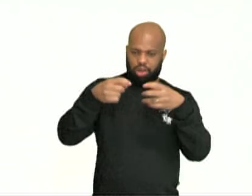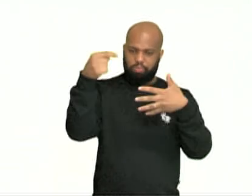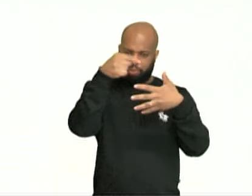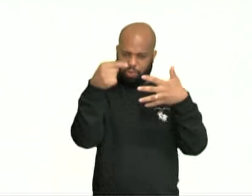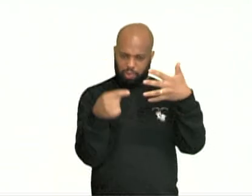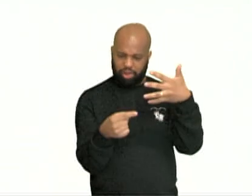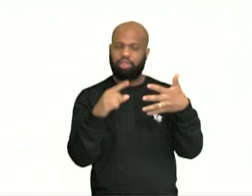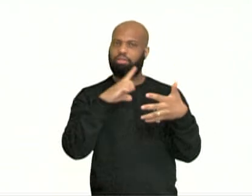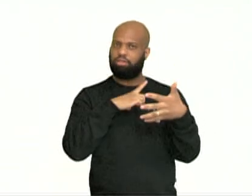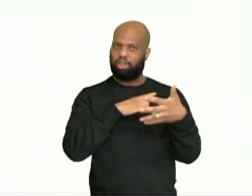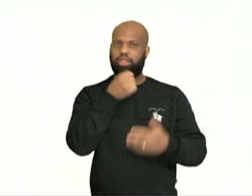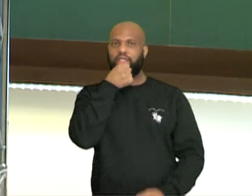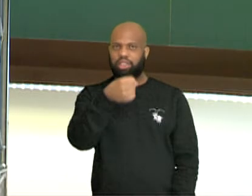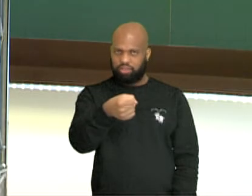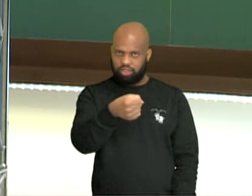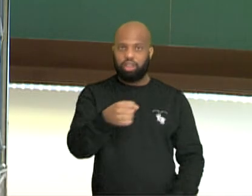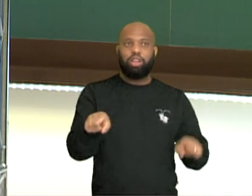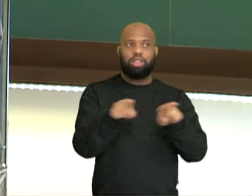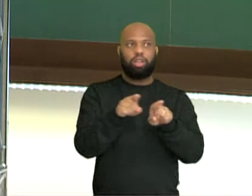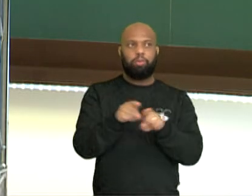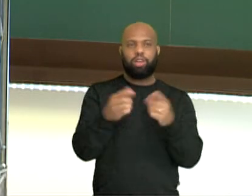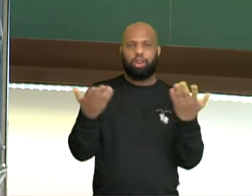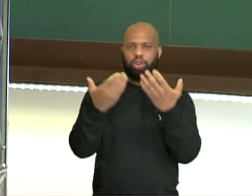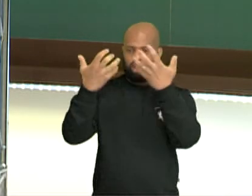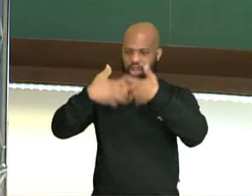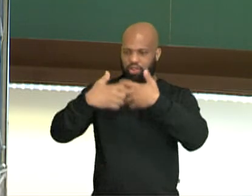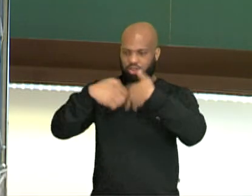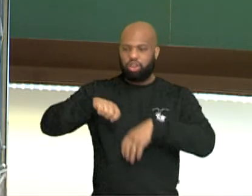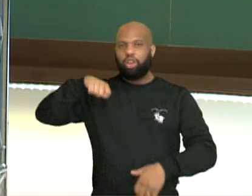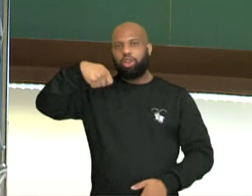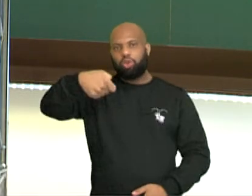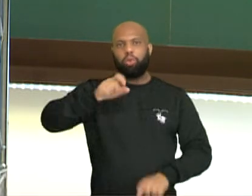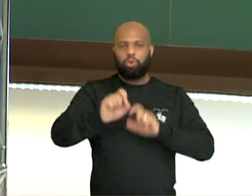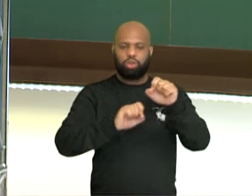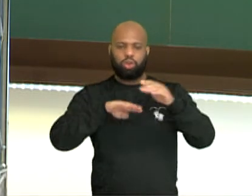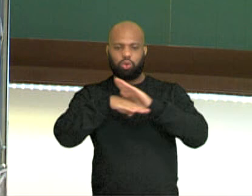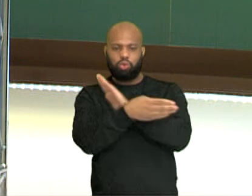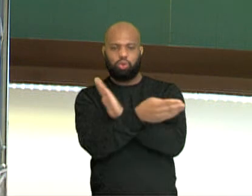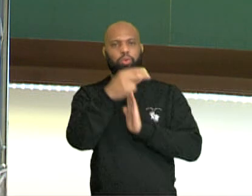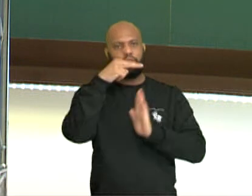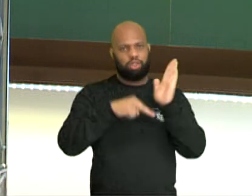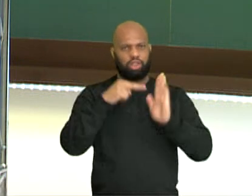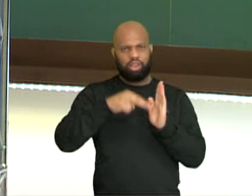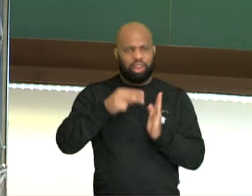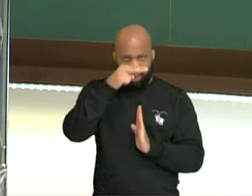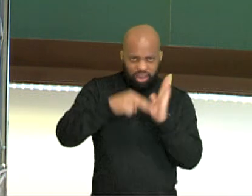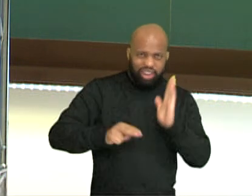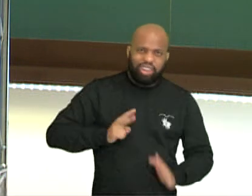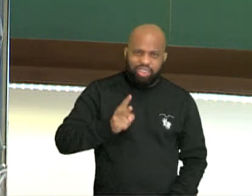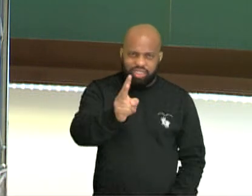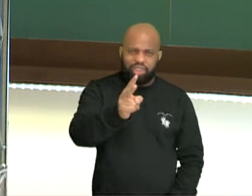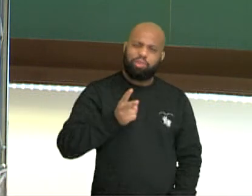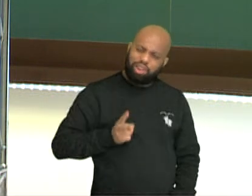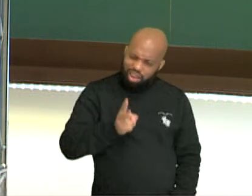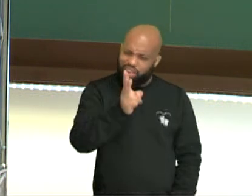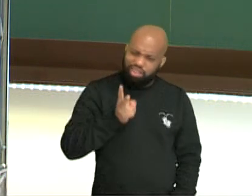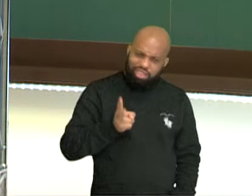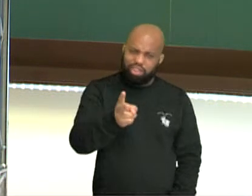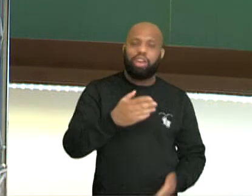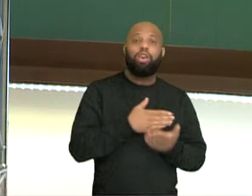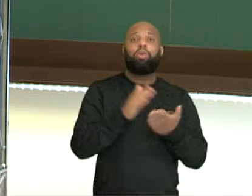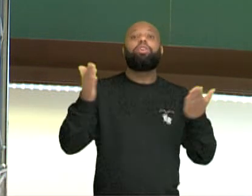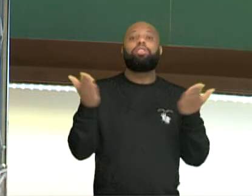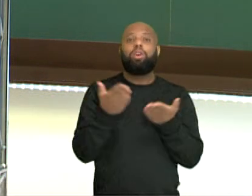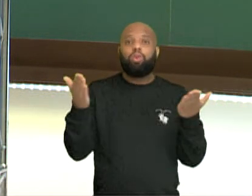entrevista. E, por fim, estamos refletindo sobre o hábito de ler. Leia sempre, leia muito. Comece